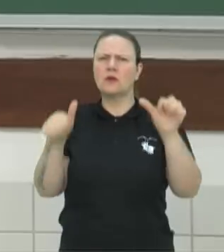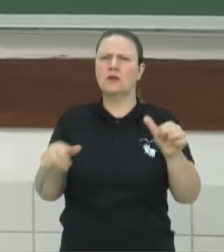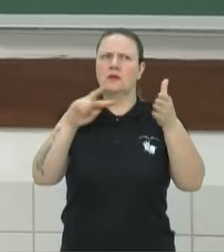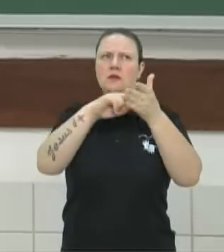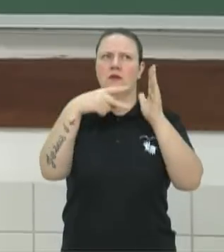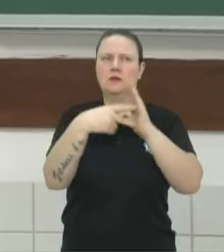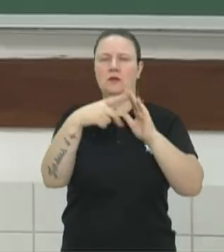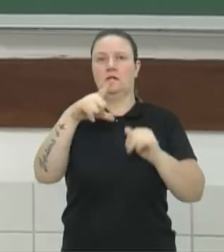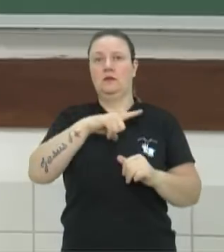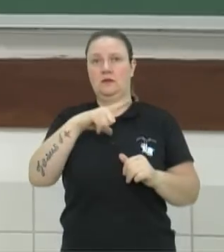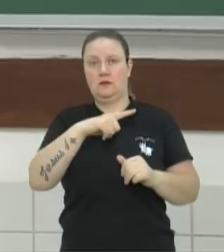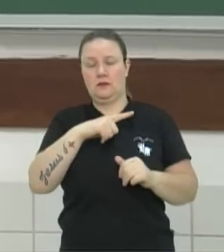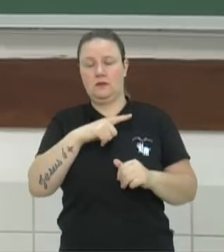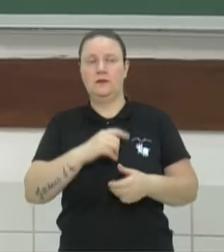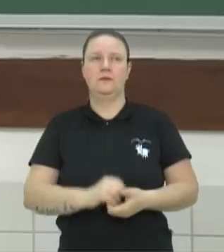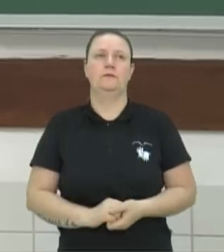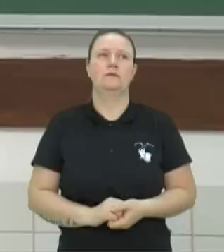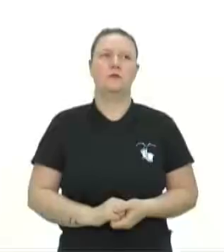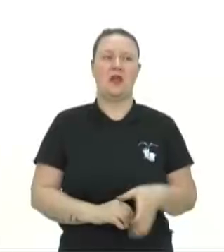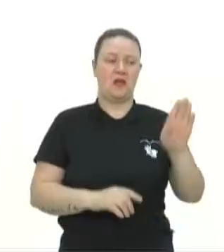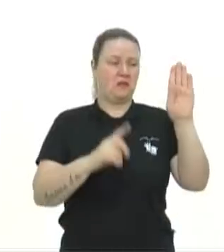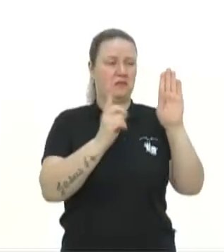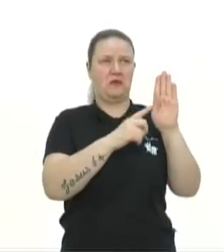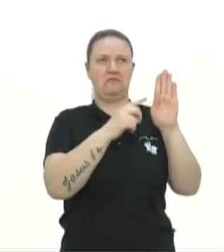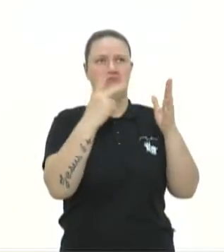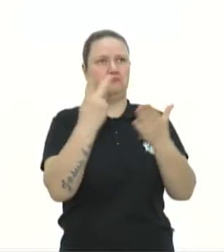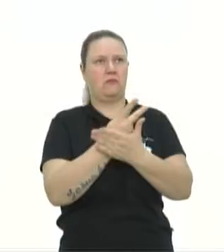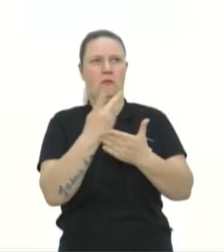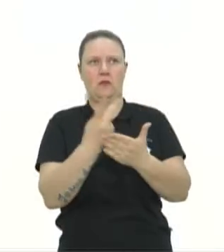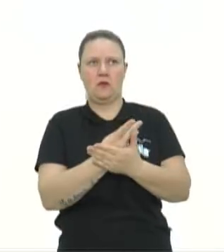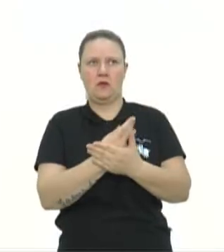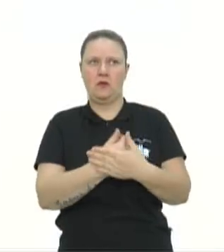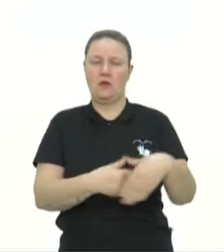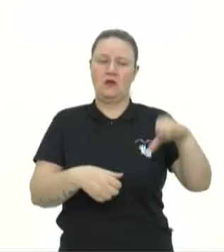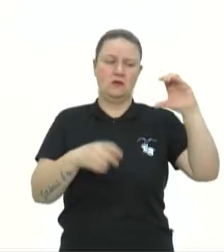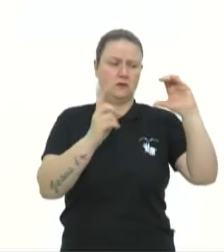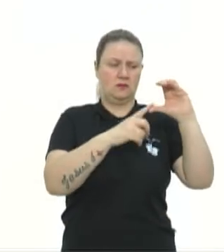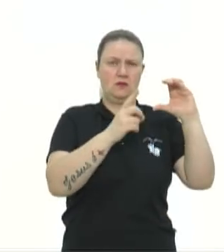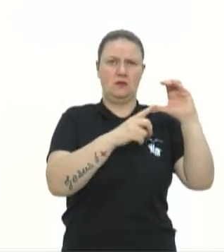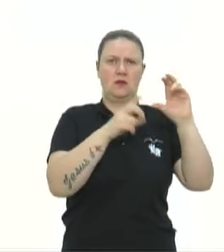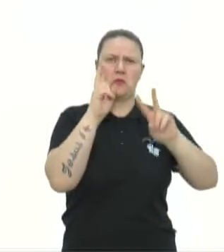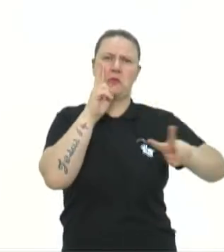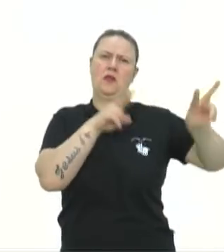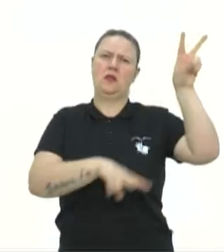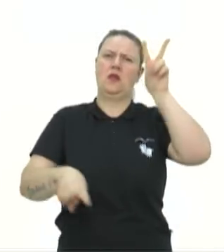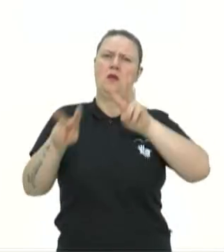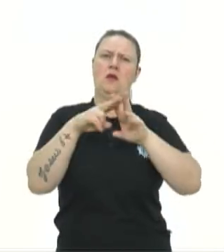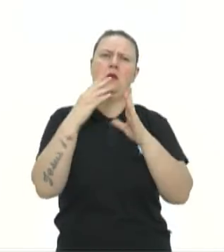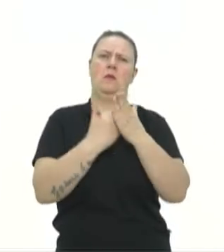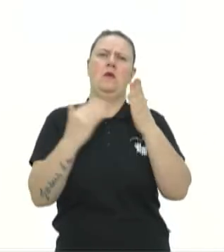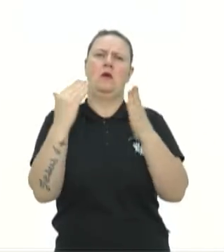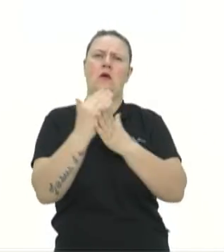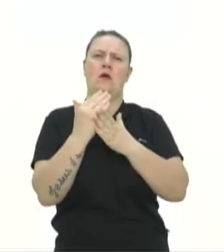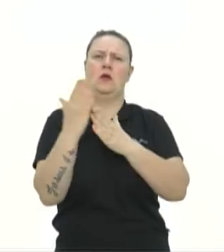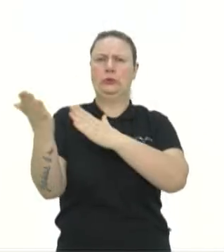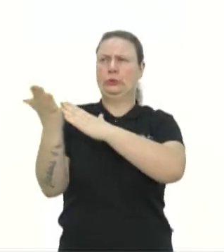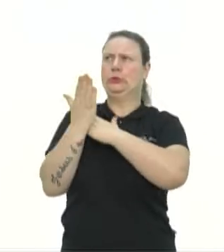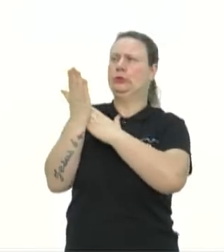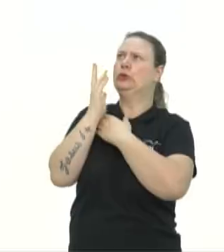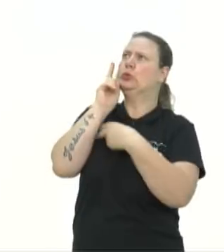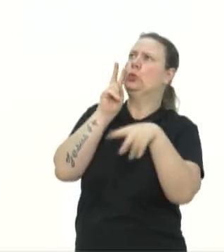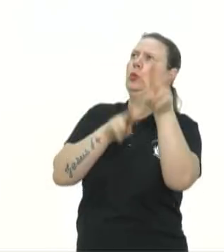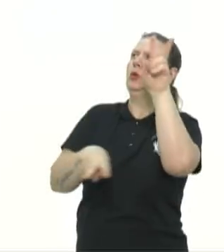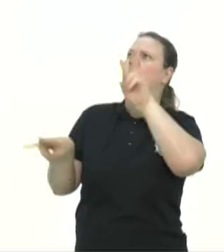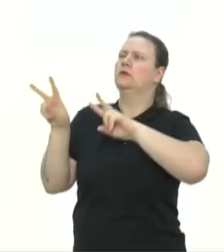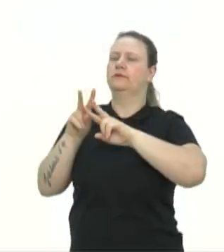esperto. Então, a letra B já está fora. Para dar mais visibilidade à campanha, favorecer a visualização. Se fosse para